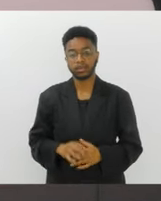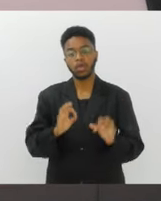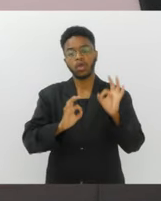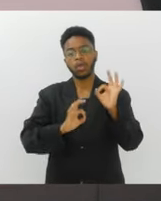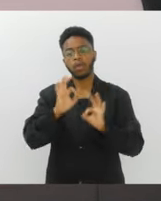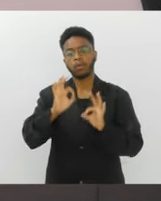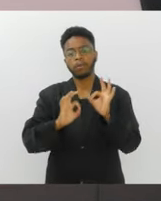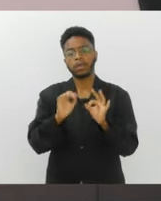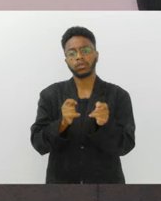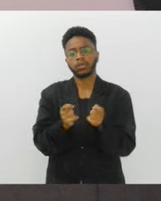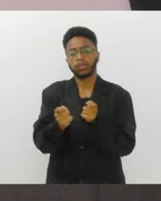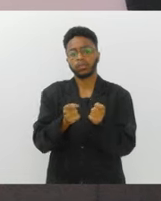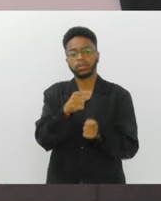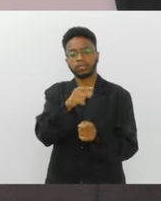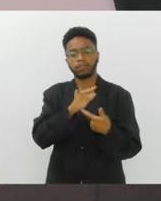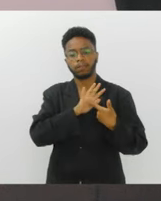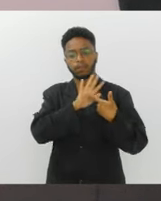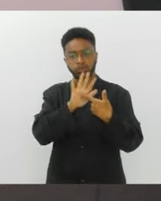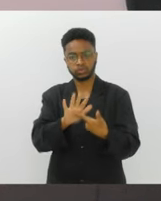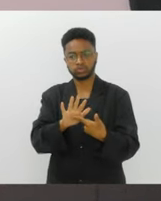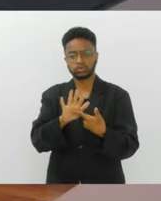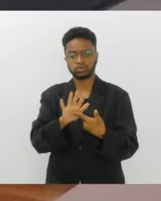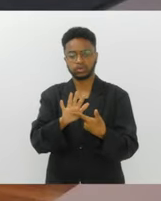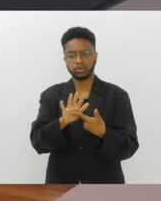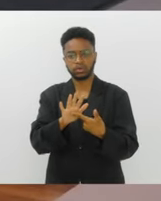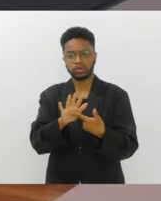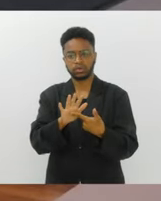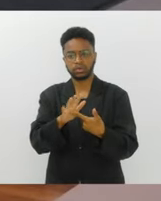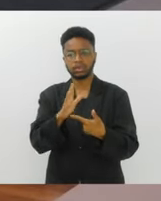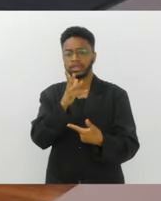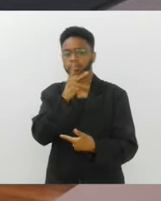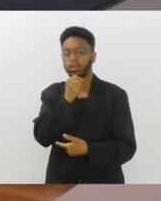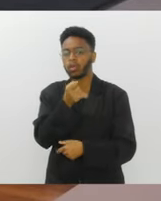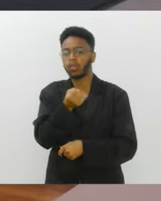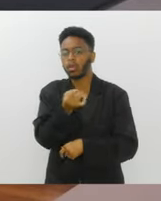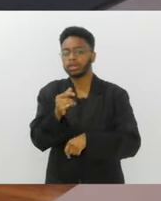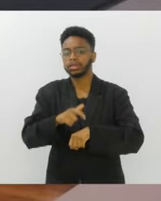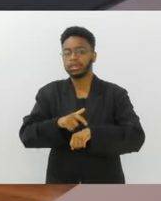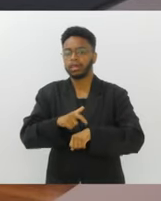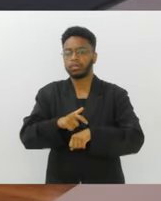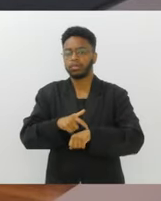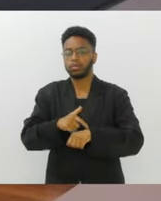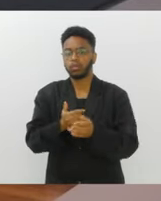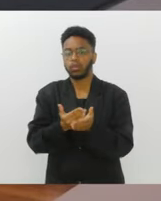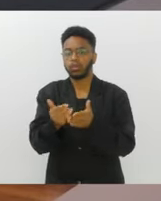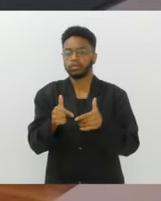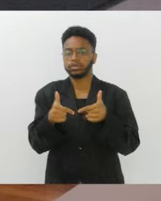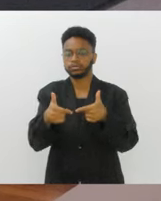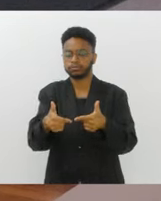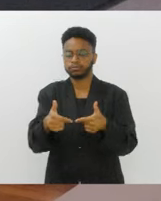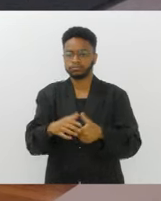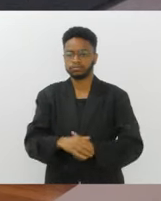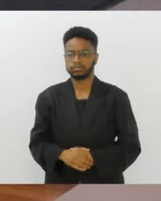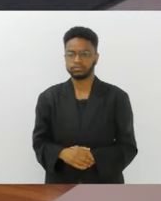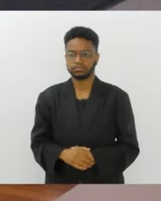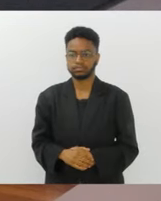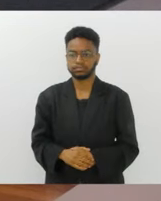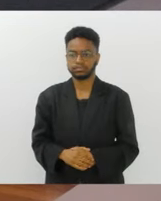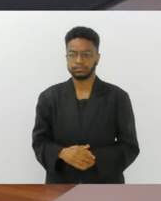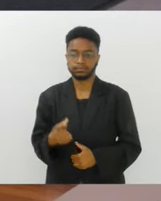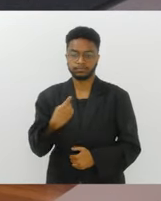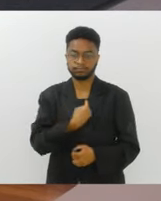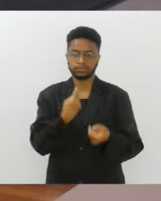contingência apresentado, ele levaria quanto tempo para ser aplicado e colocado em prática? O que se